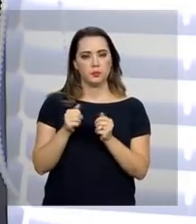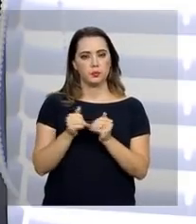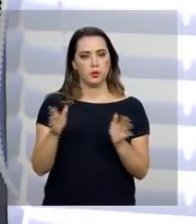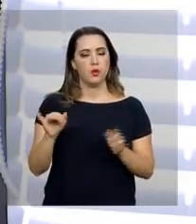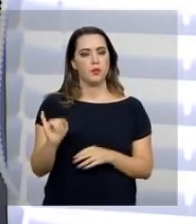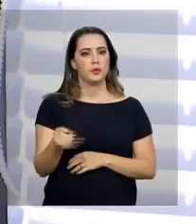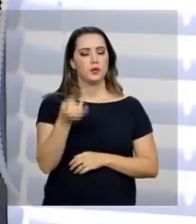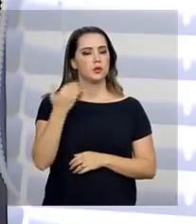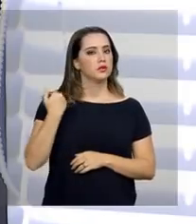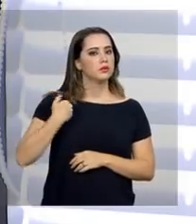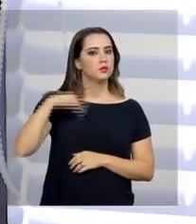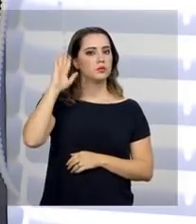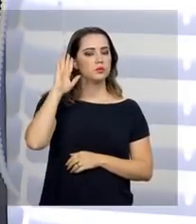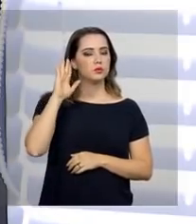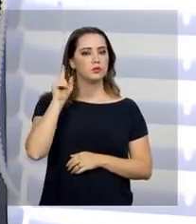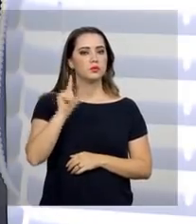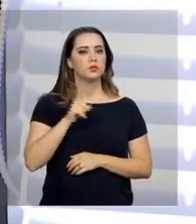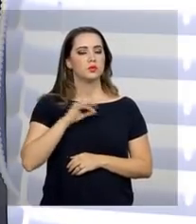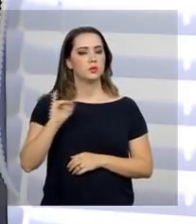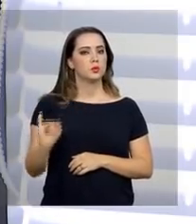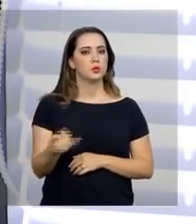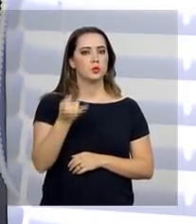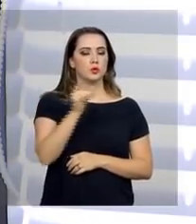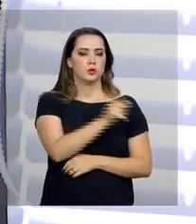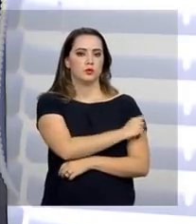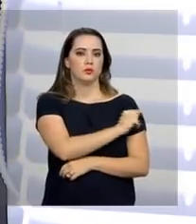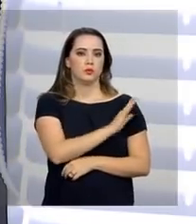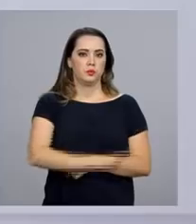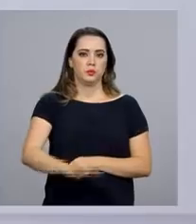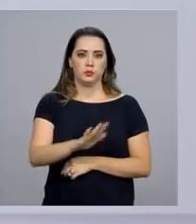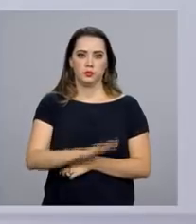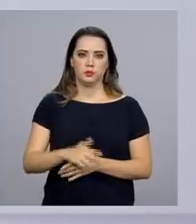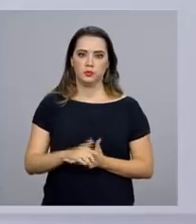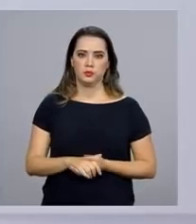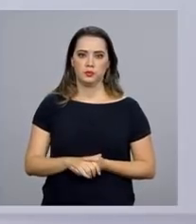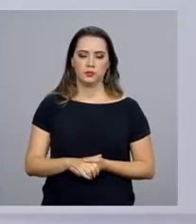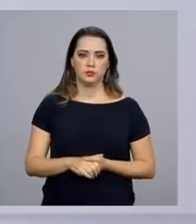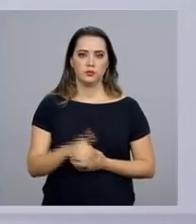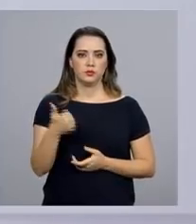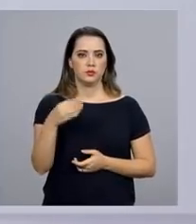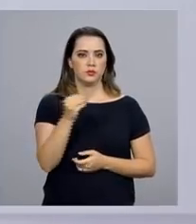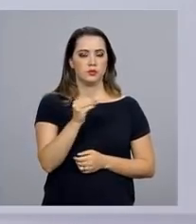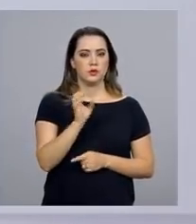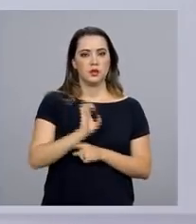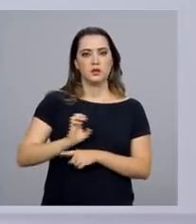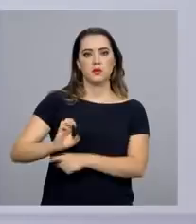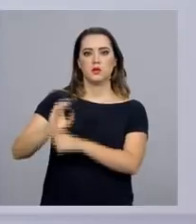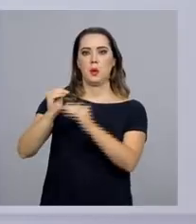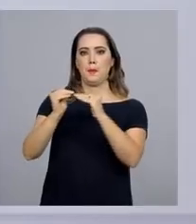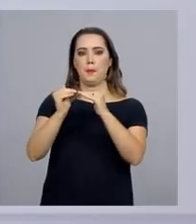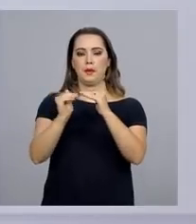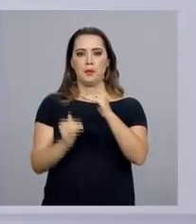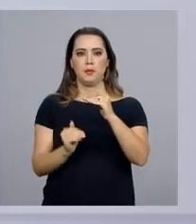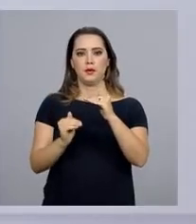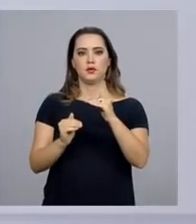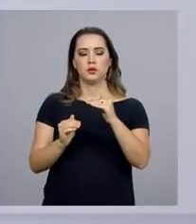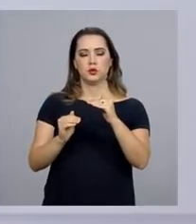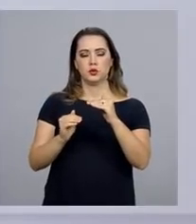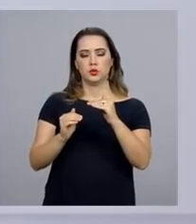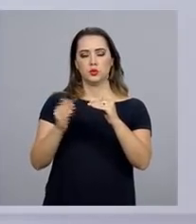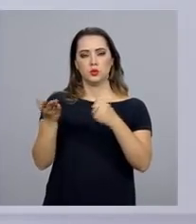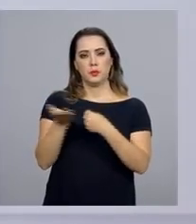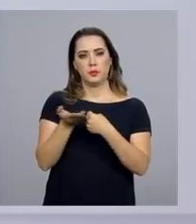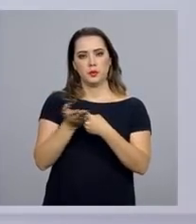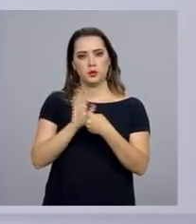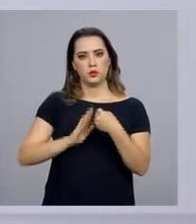oportunidade a mais de ter a chance de vacinar as crianças dez estados estão abaixo da média nacional